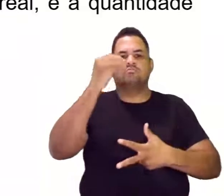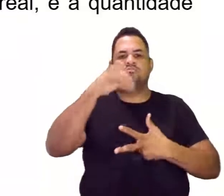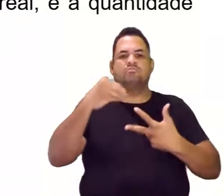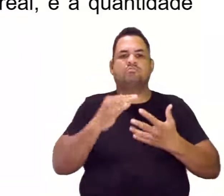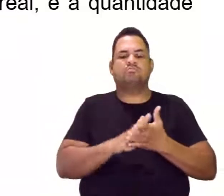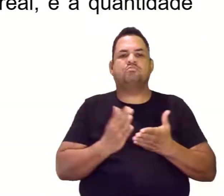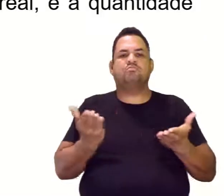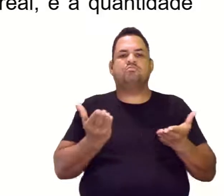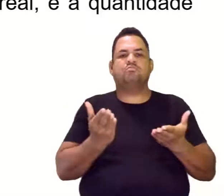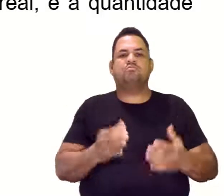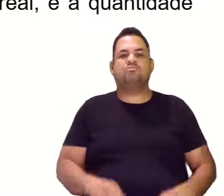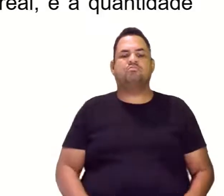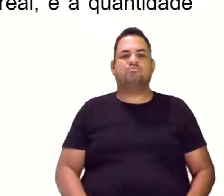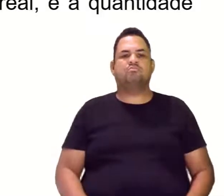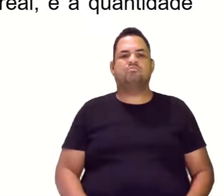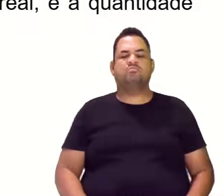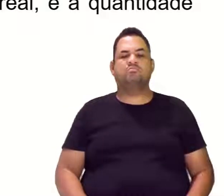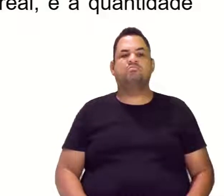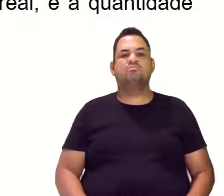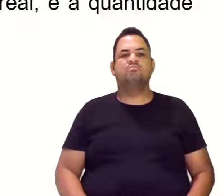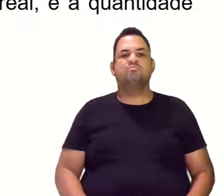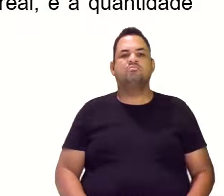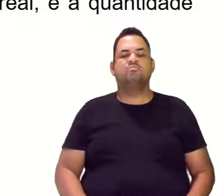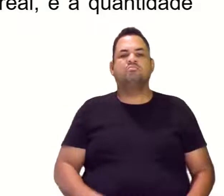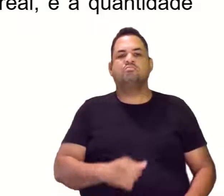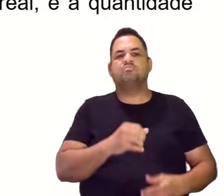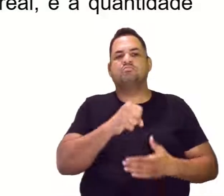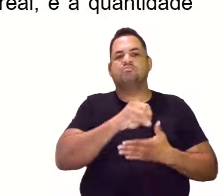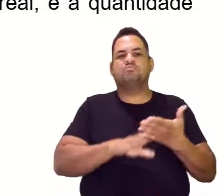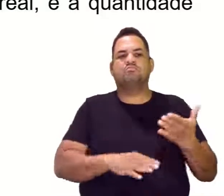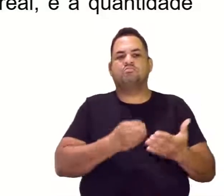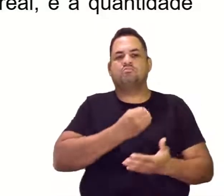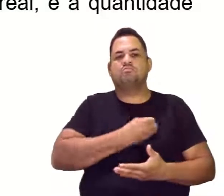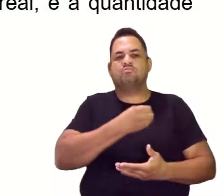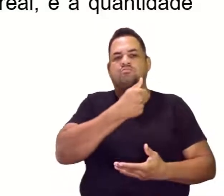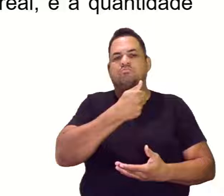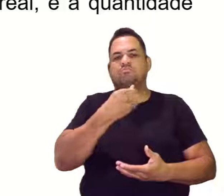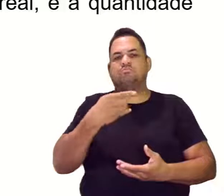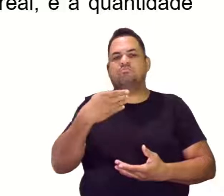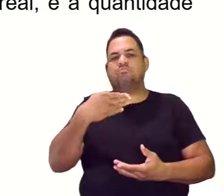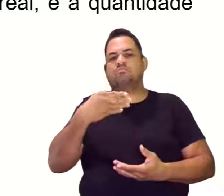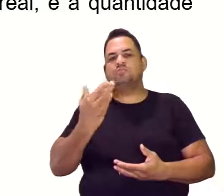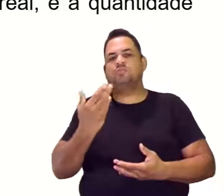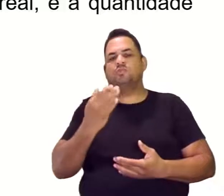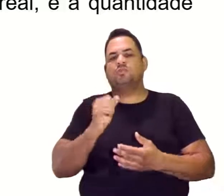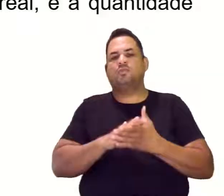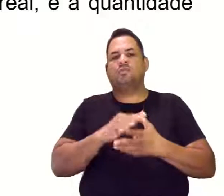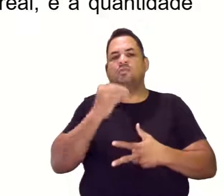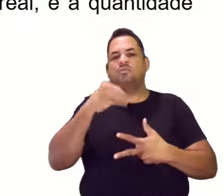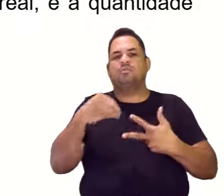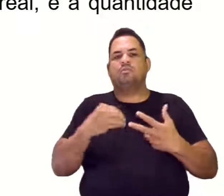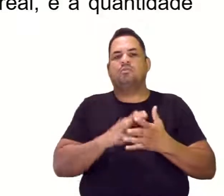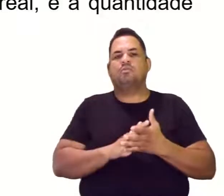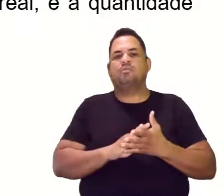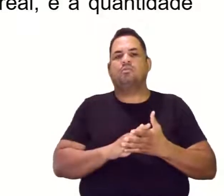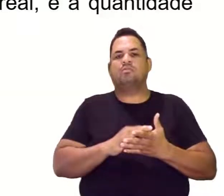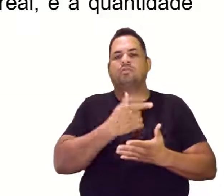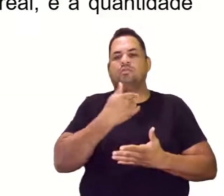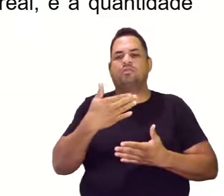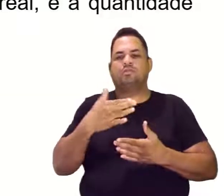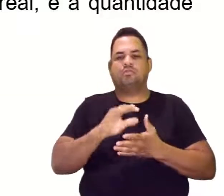como funciona essa aqui agora? A questão 148, agora do Enem de 2020, na prova rosa. Bora